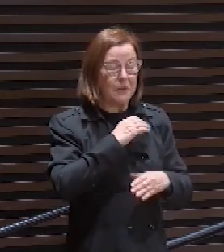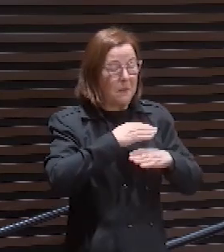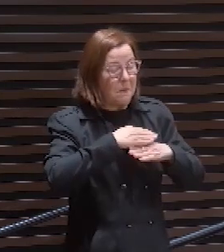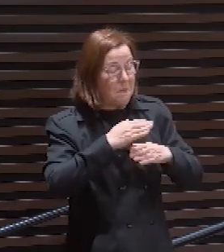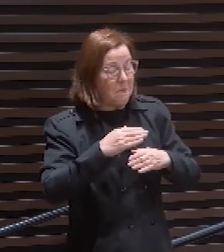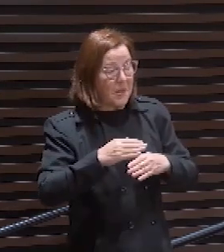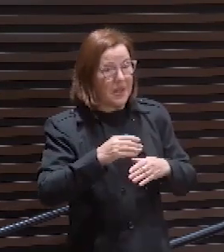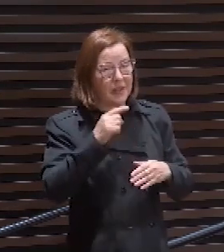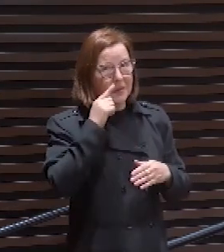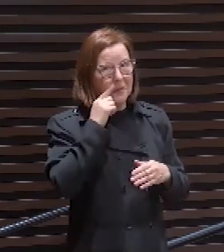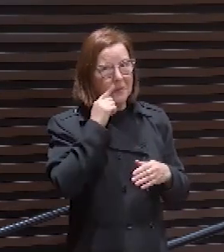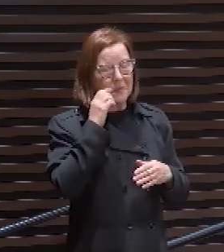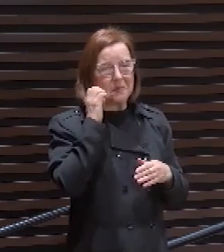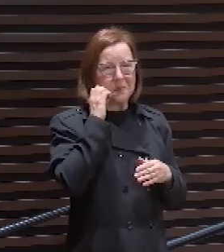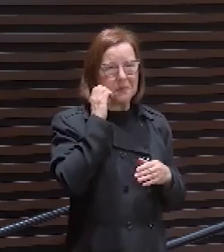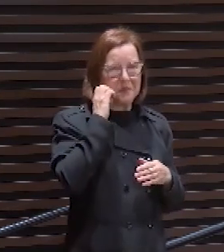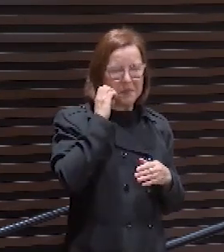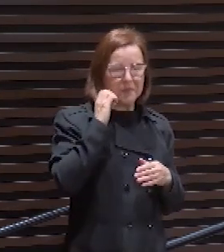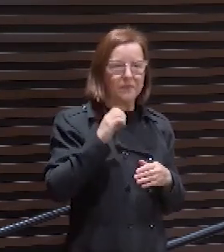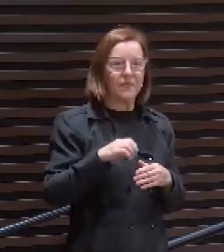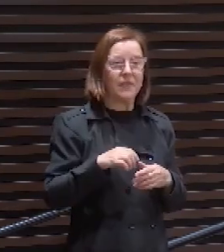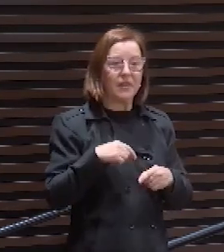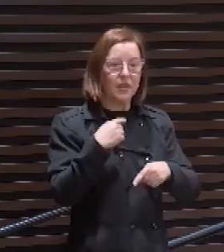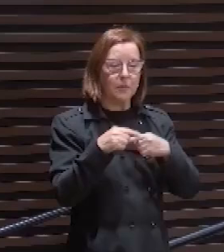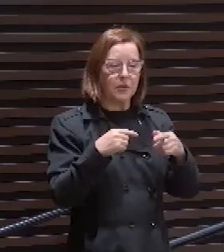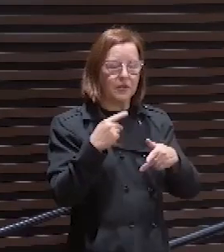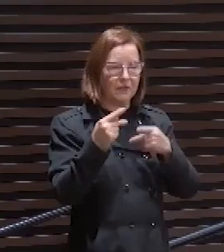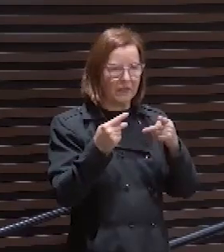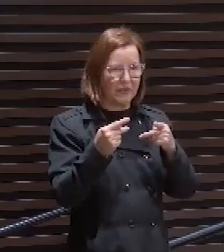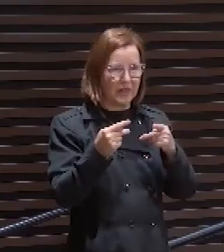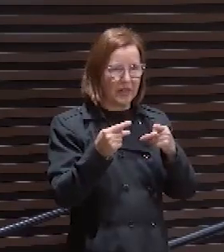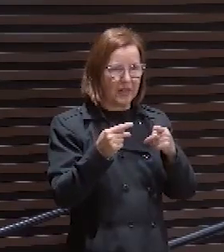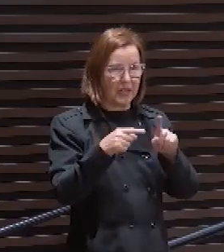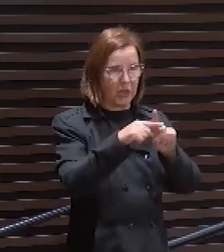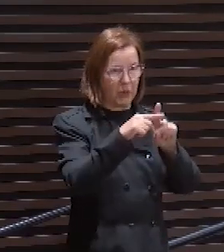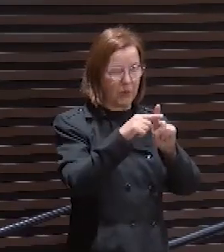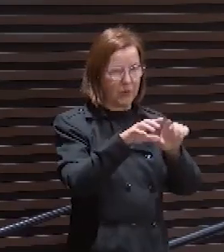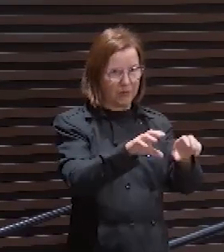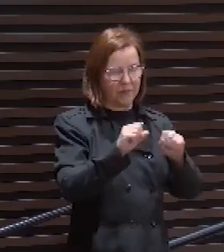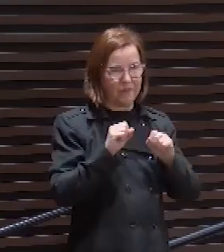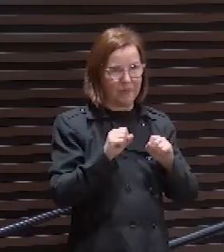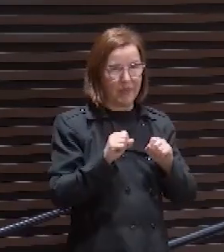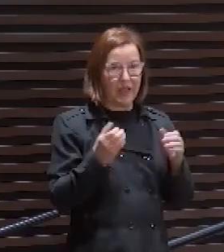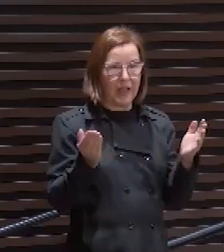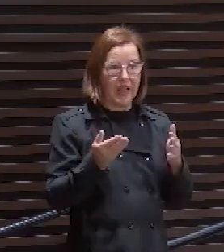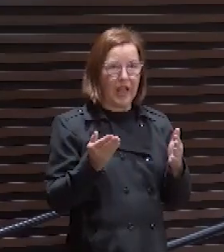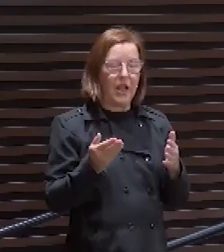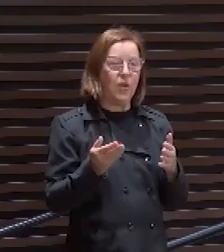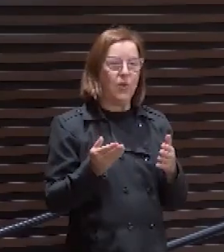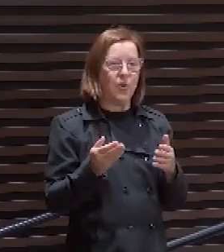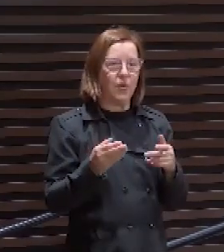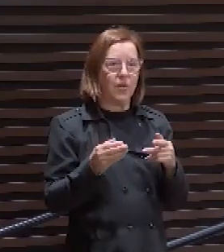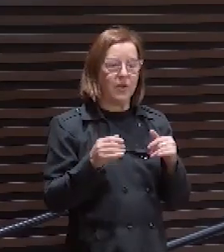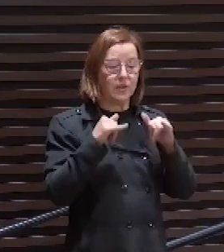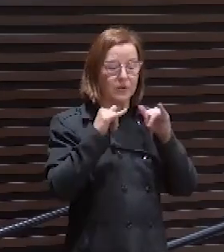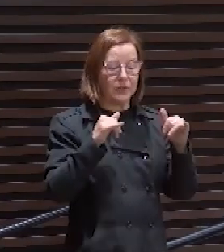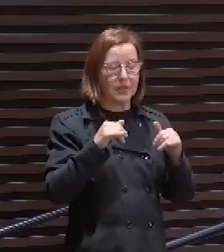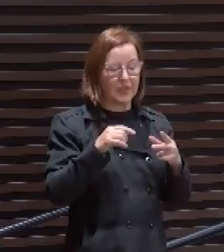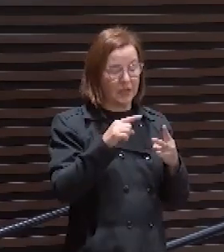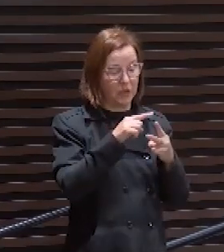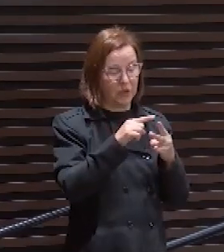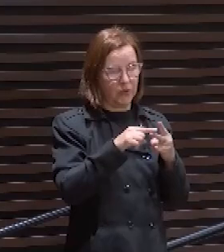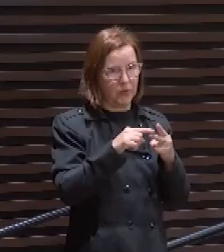importantes. Logo depois ele fala sobre tomar a cruz e agora ele vai para poder contextualizar. Ele vai agora trazer duas parábolas para poder ilustrar